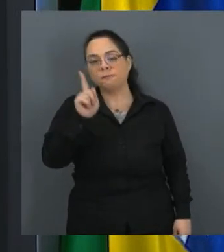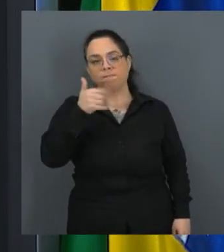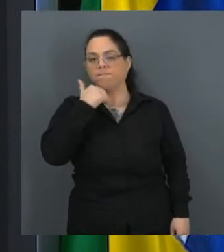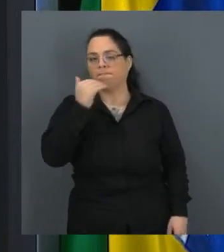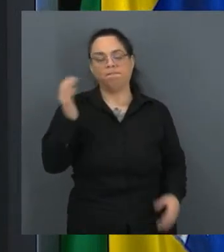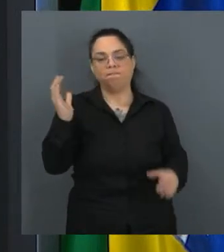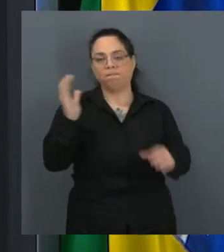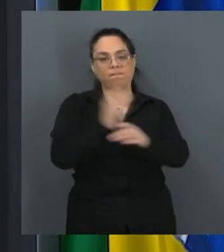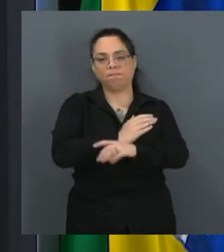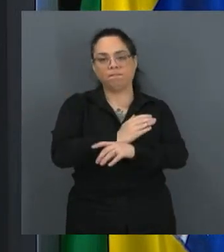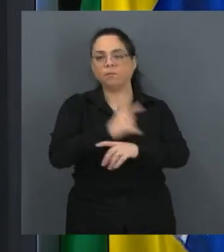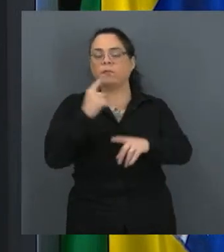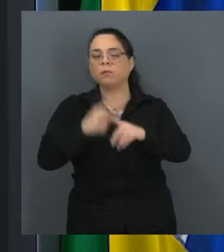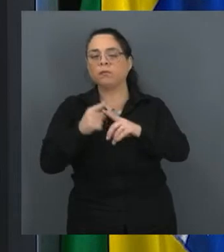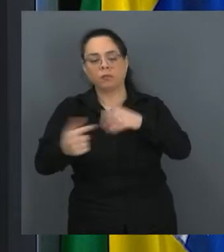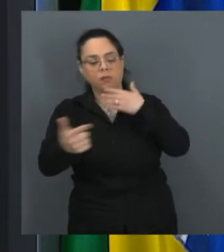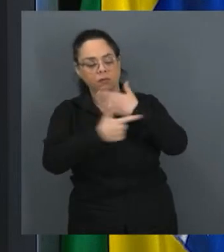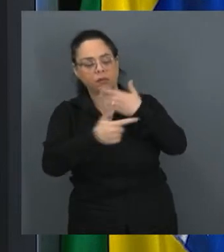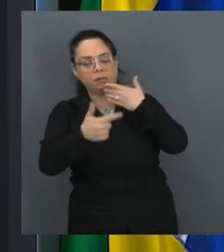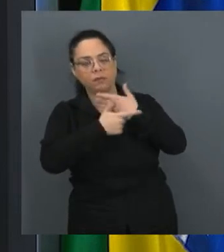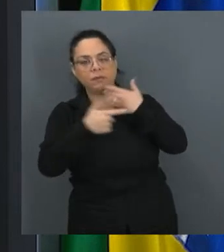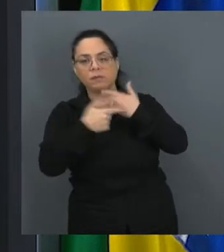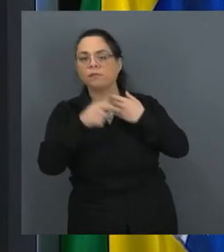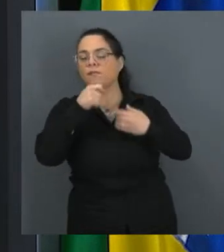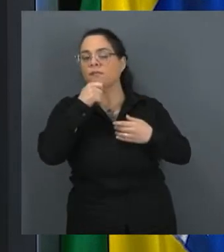alcançado. Esse papel seria